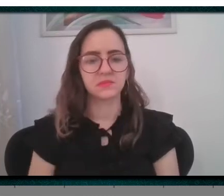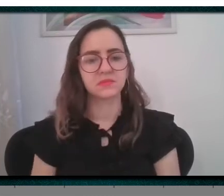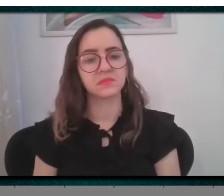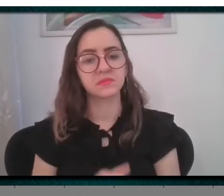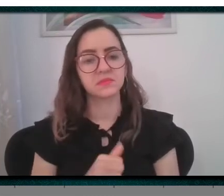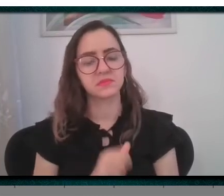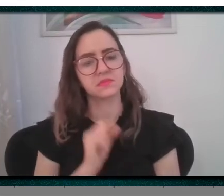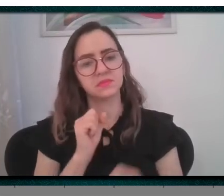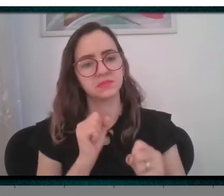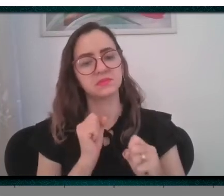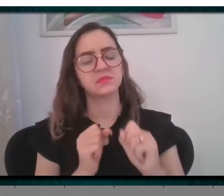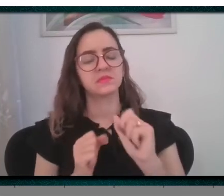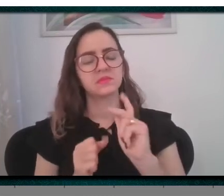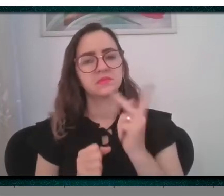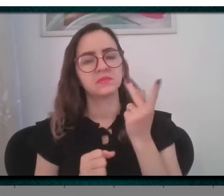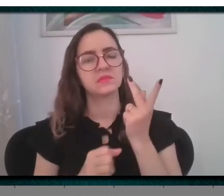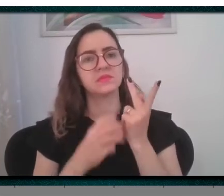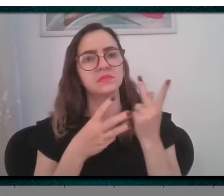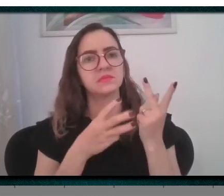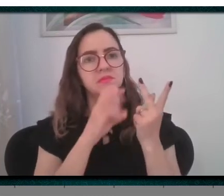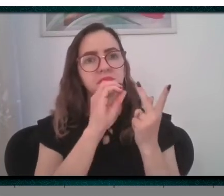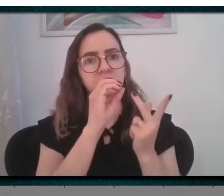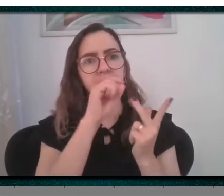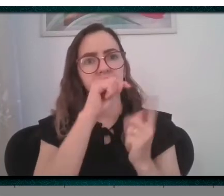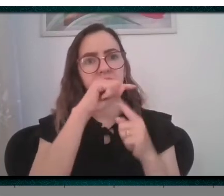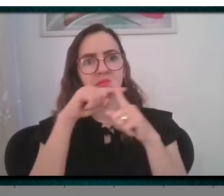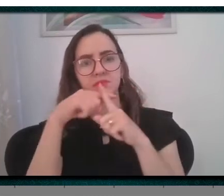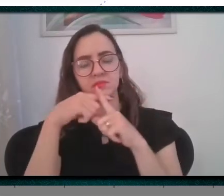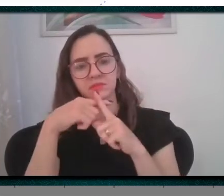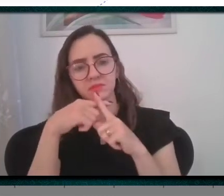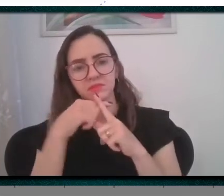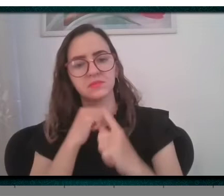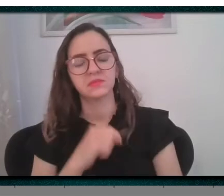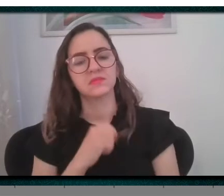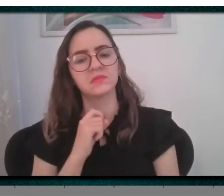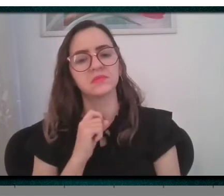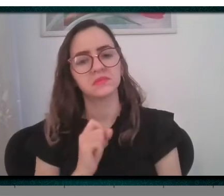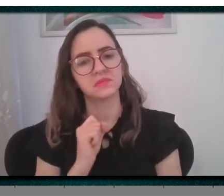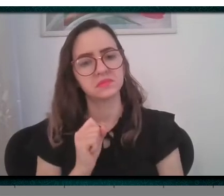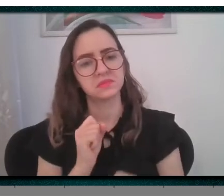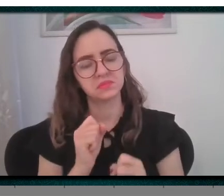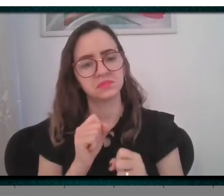H3O+. Nessa concentração, eu posso ter as seguintes variáveis dela.